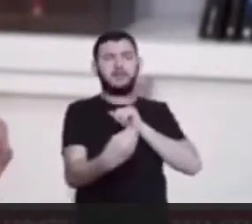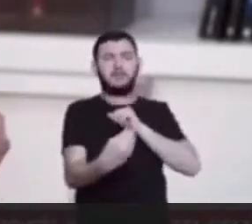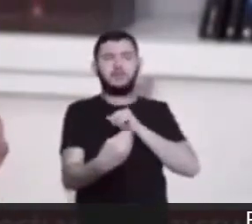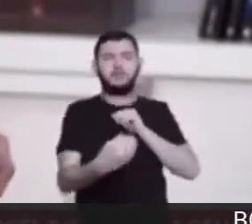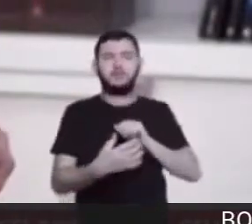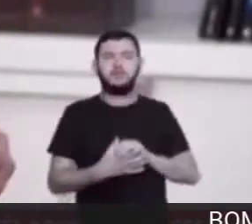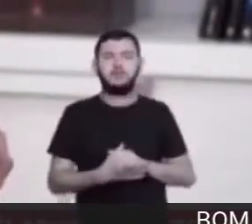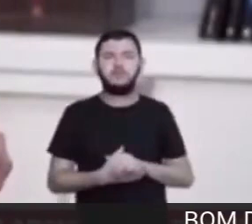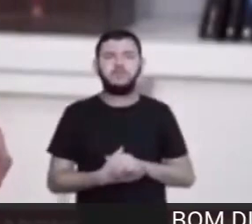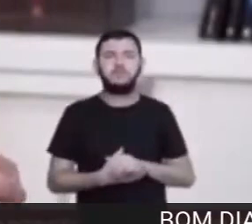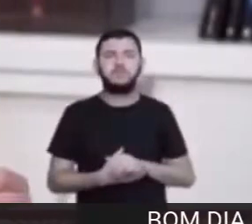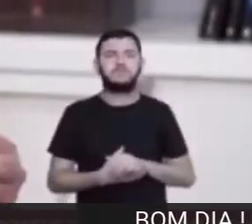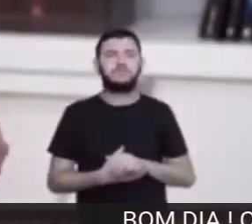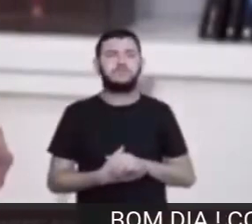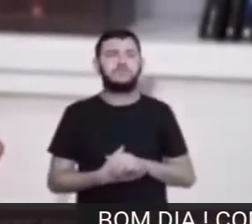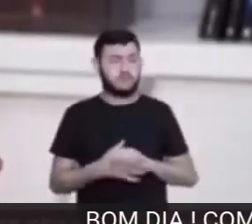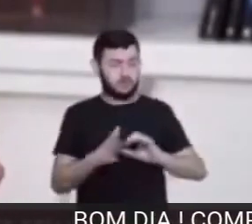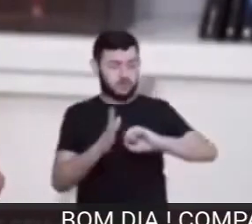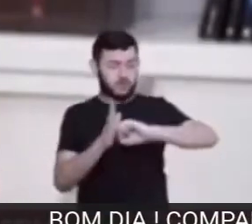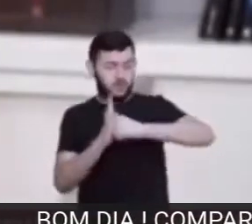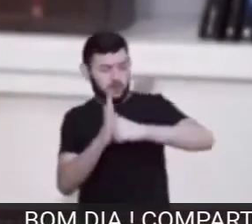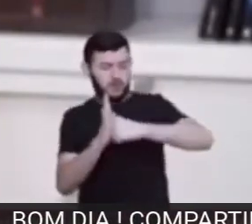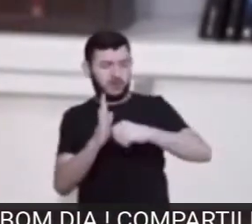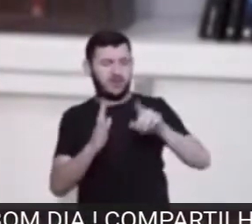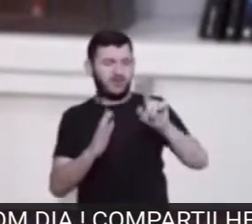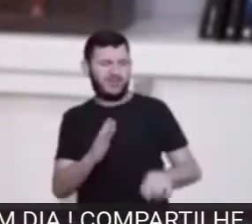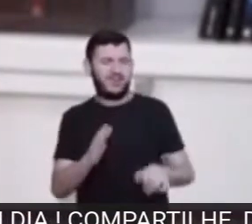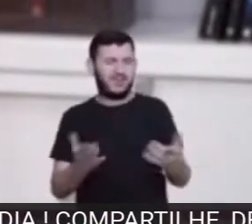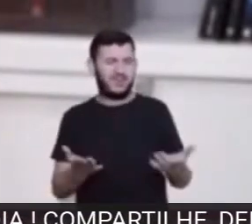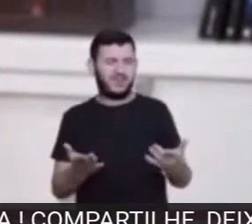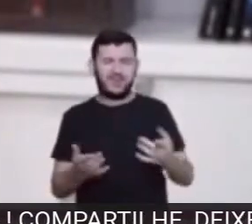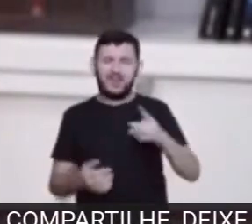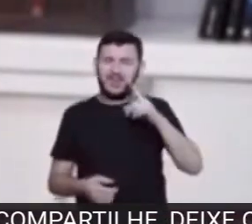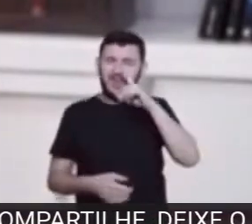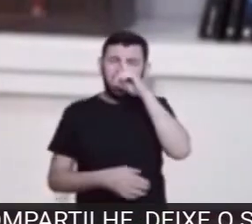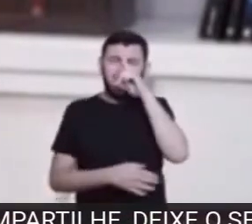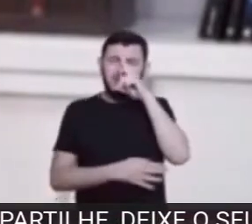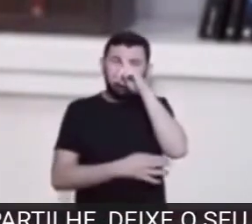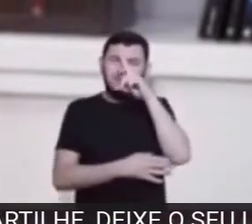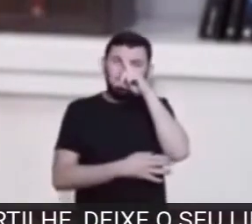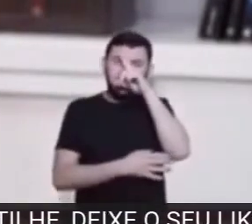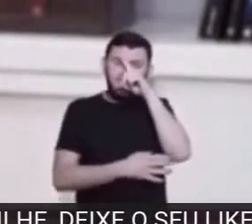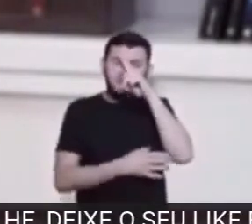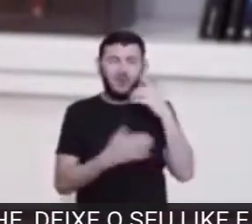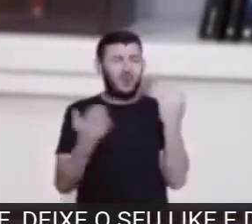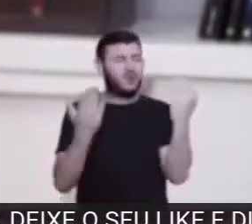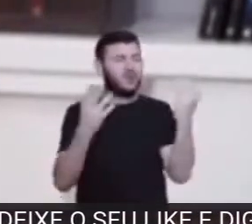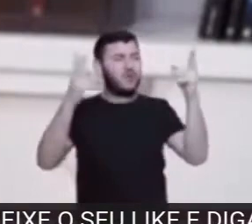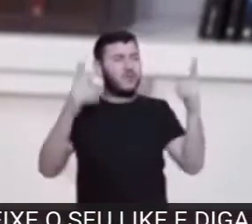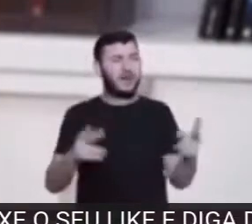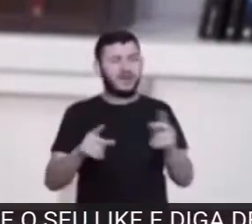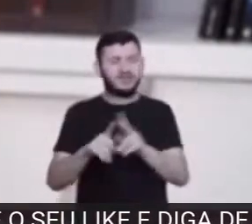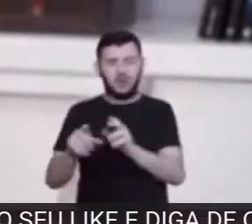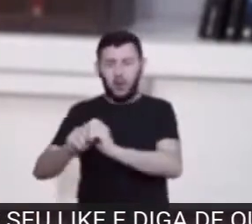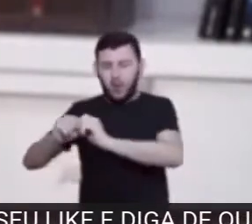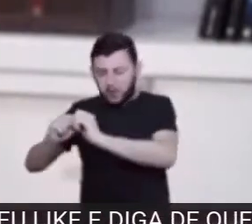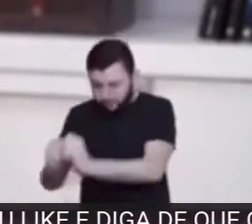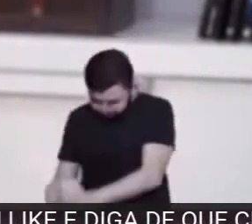bloqueio é uma arma mais perigosa que uma arma nuclear, porque o bloqueio mata